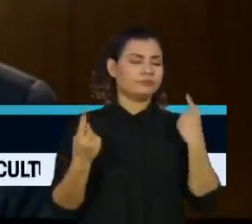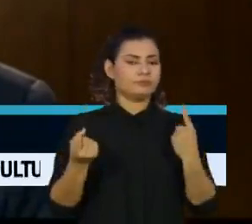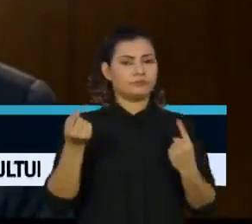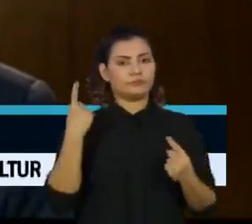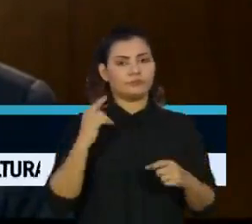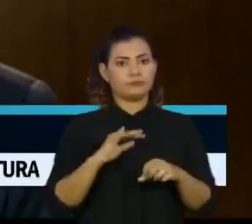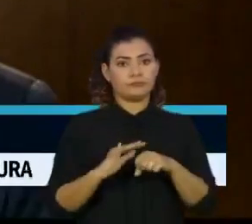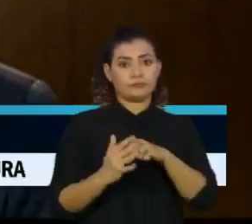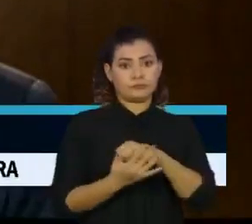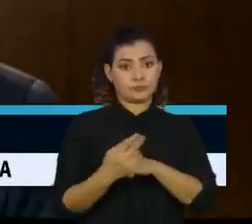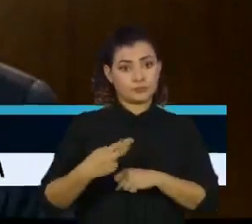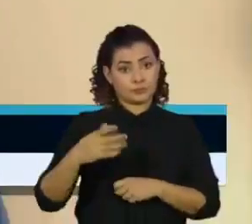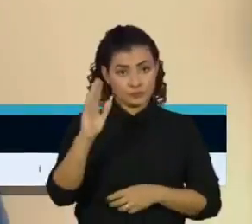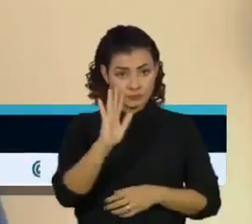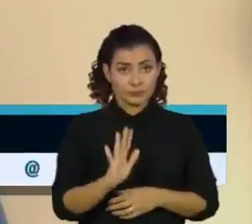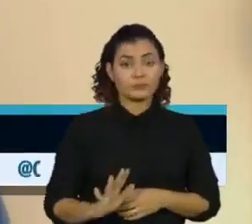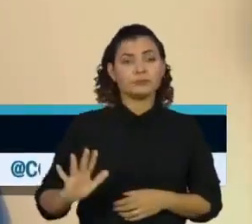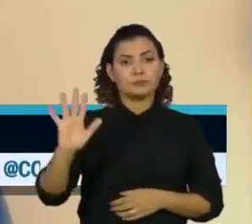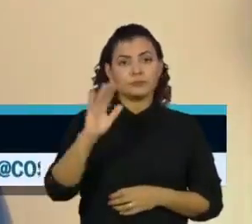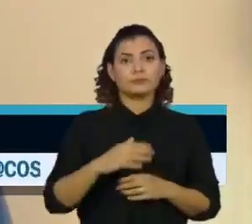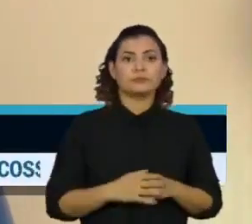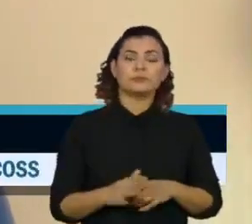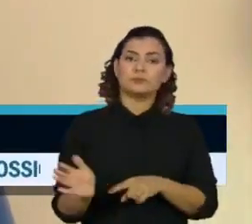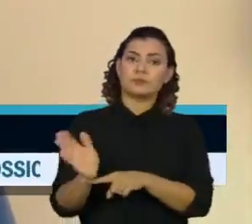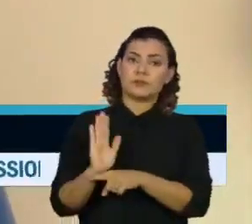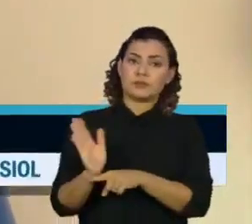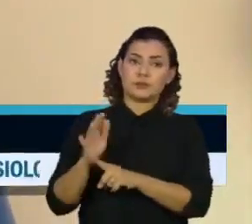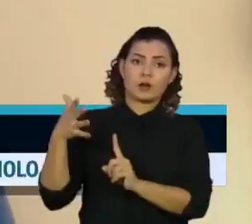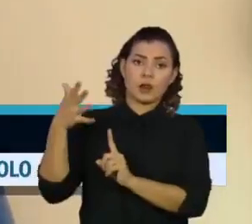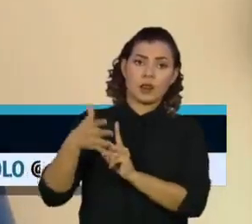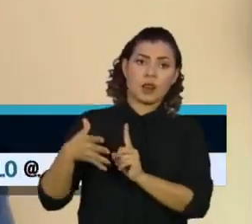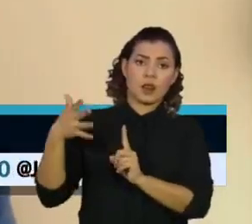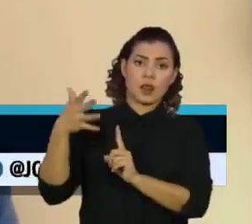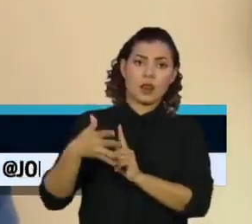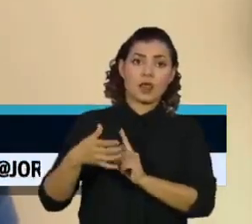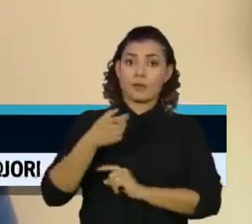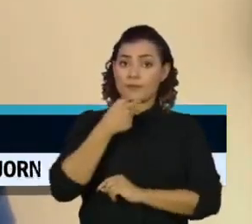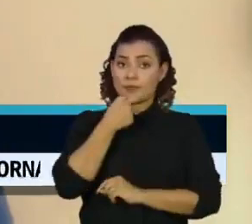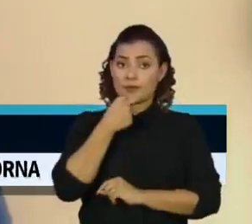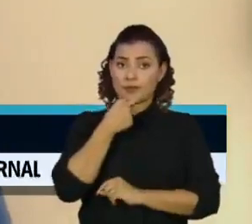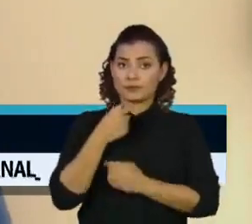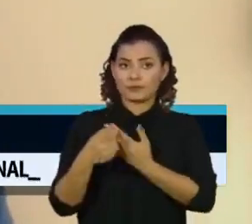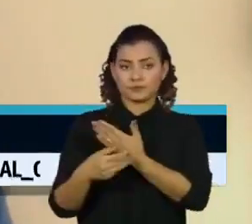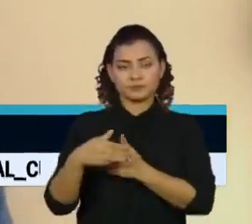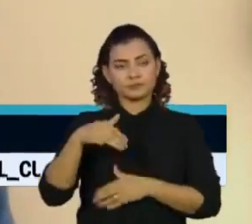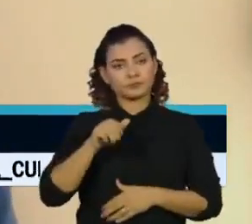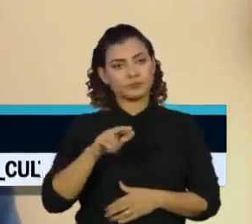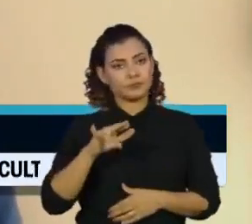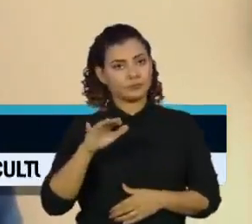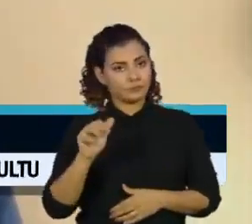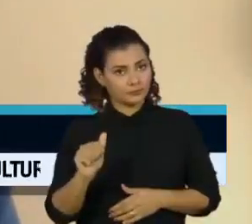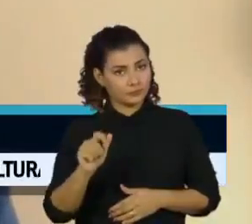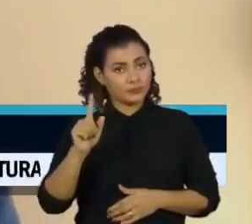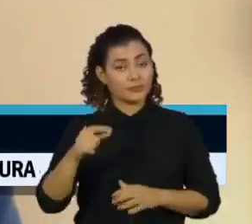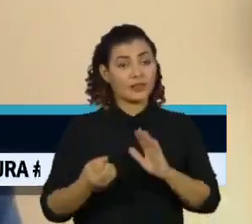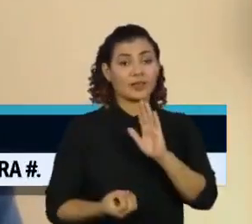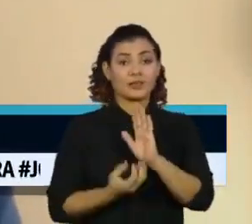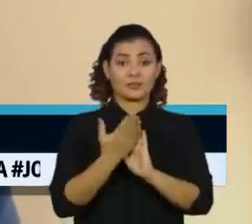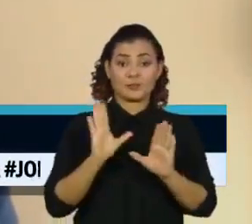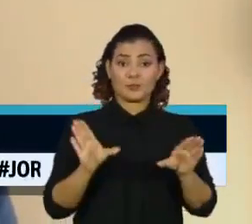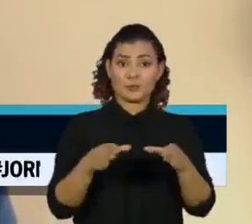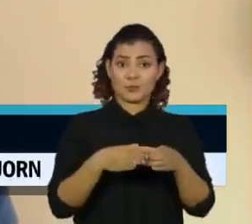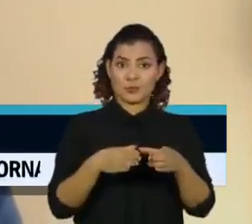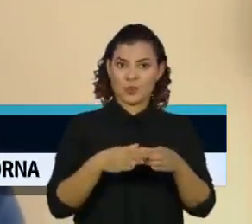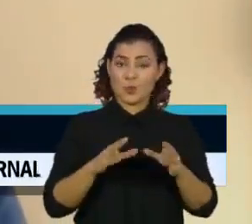do coronavírus no Brasil. No vídeo do pronunciamento, gravado em inglês, Maria Hermínia Tavares, uma das fundadoras da